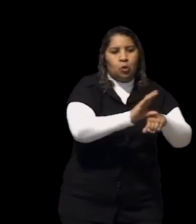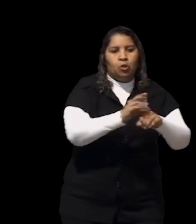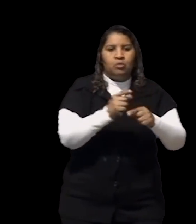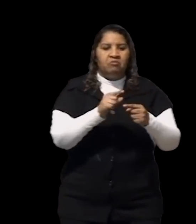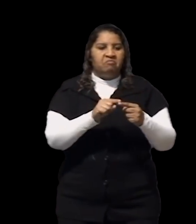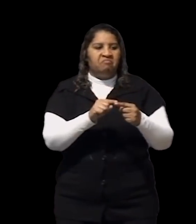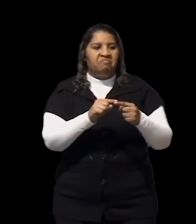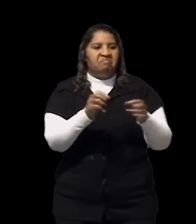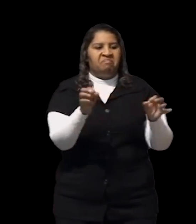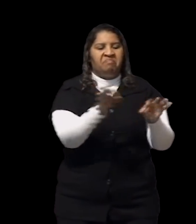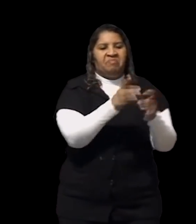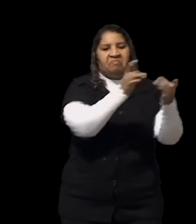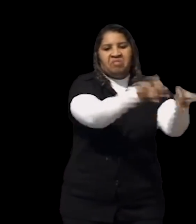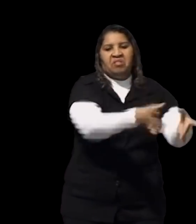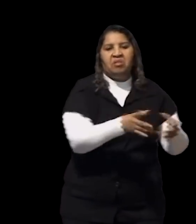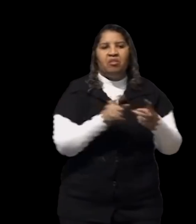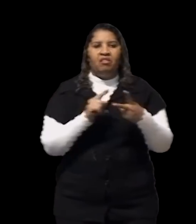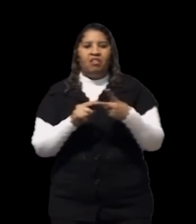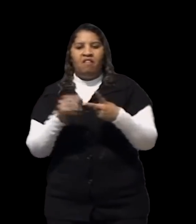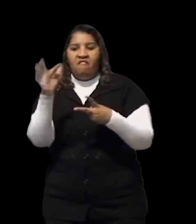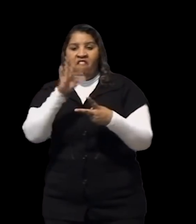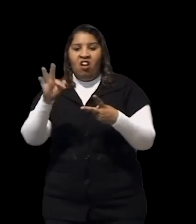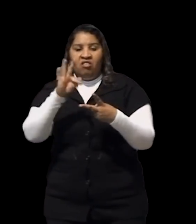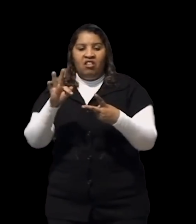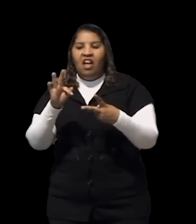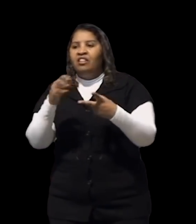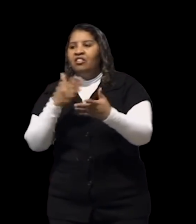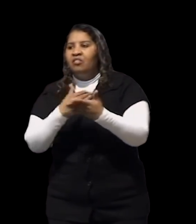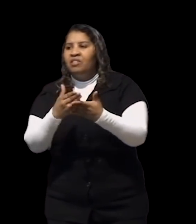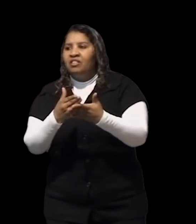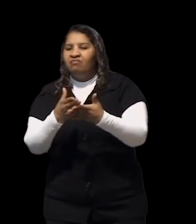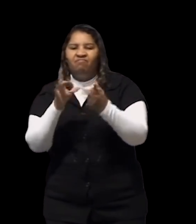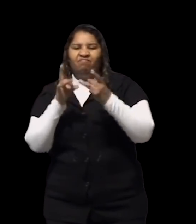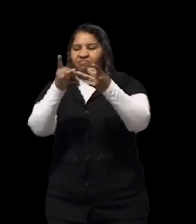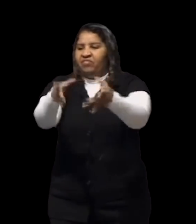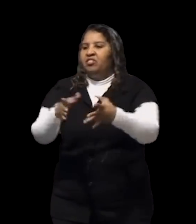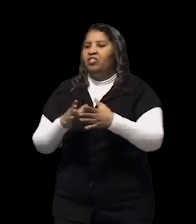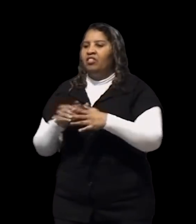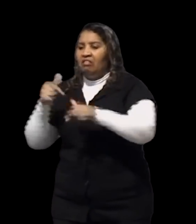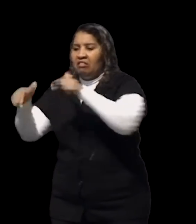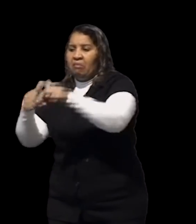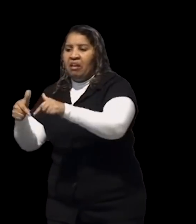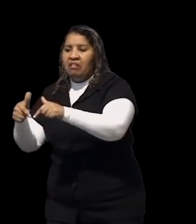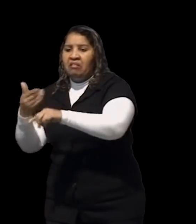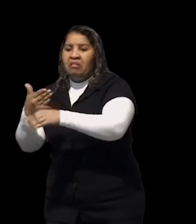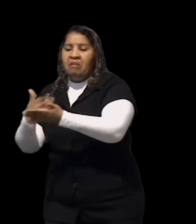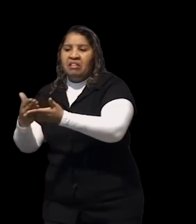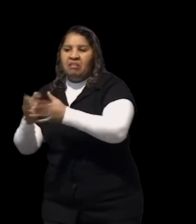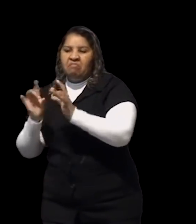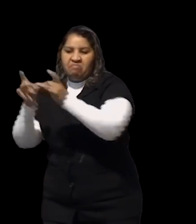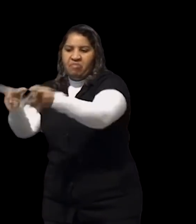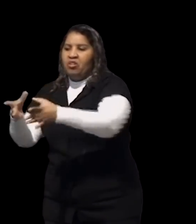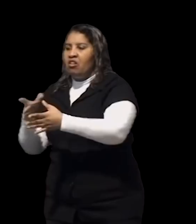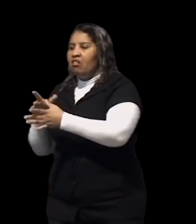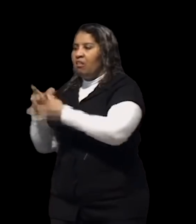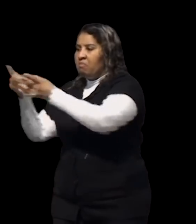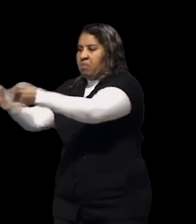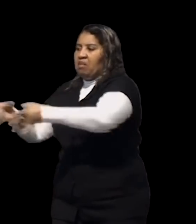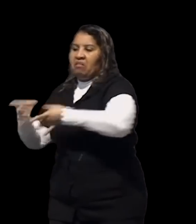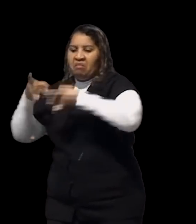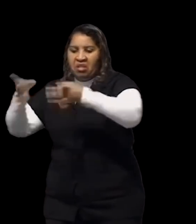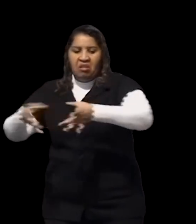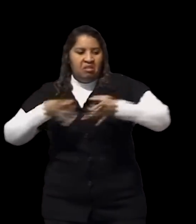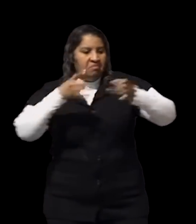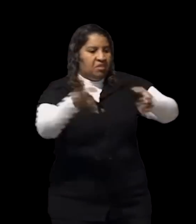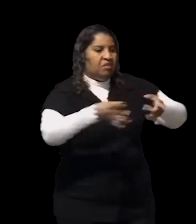ele começa uma faculdade e também não termina ele não consegue encerrar ciclos ele não consegue se comprometer